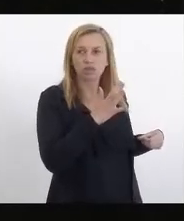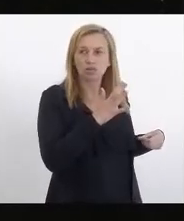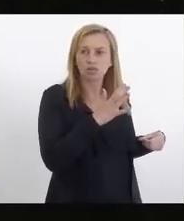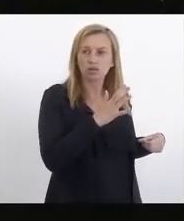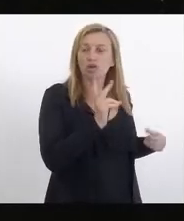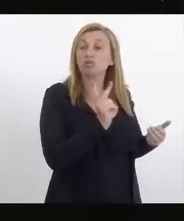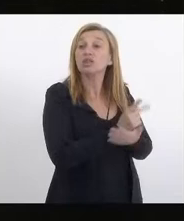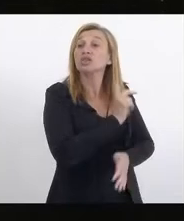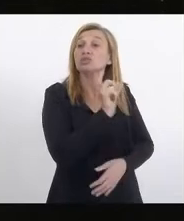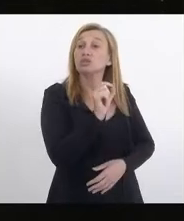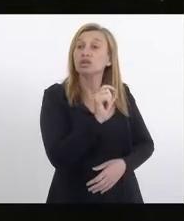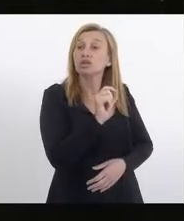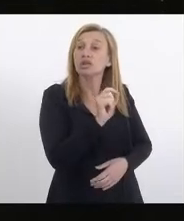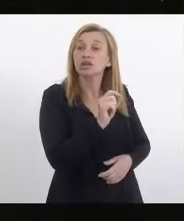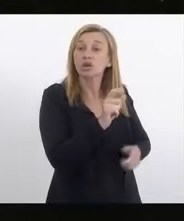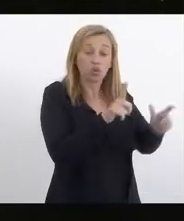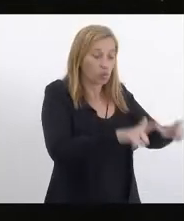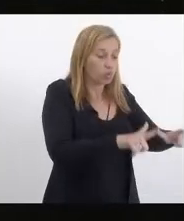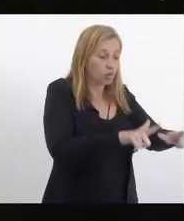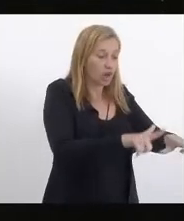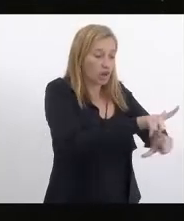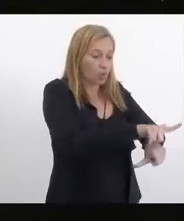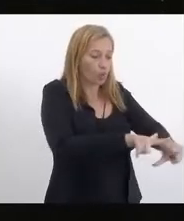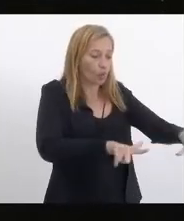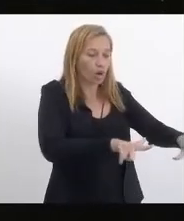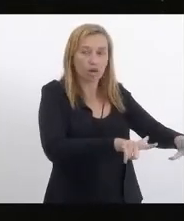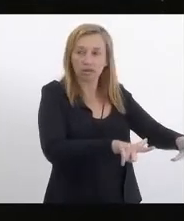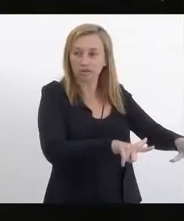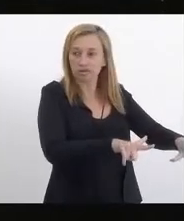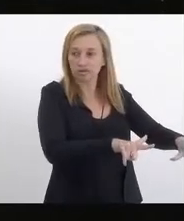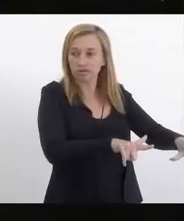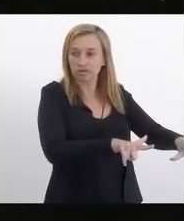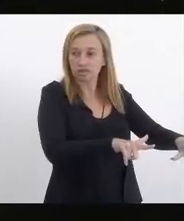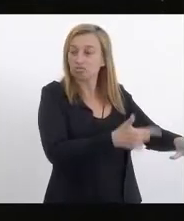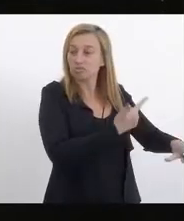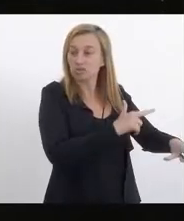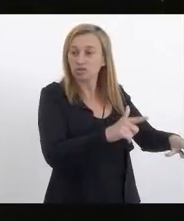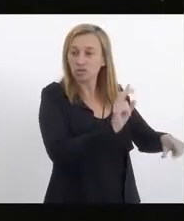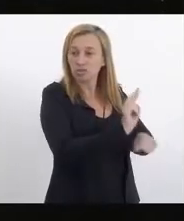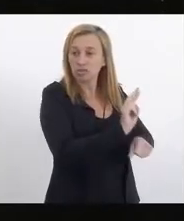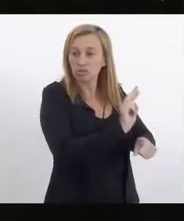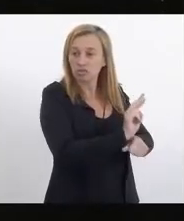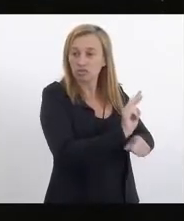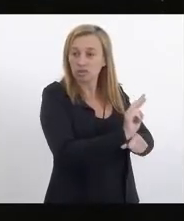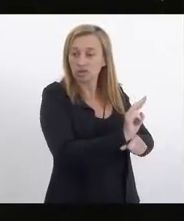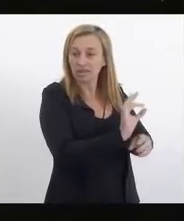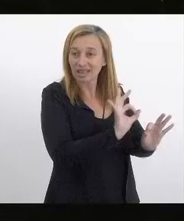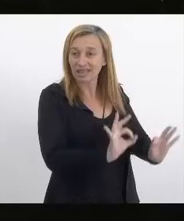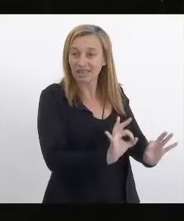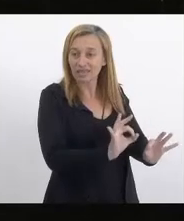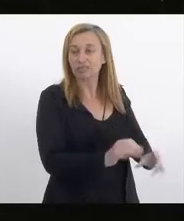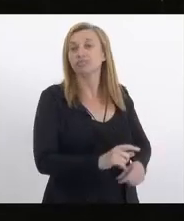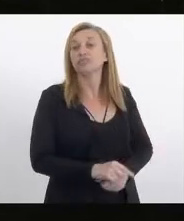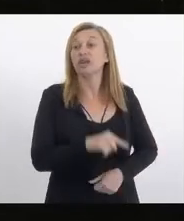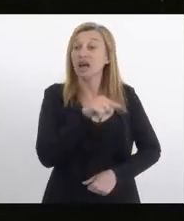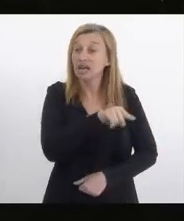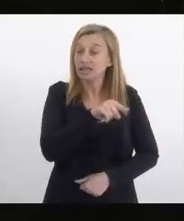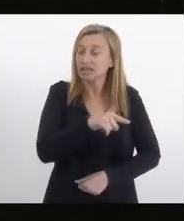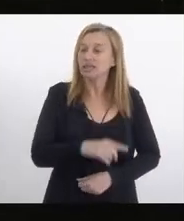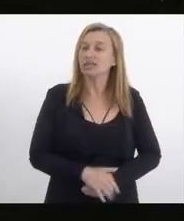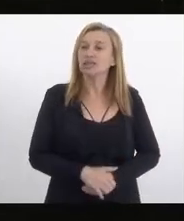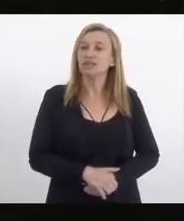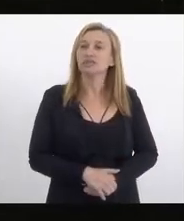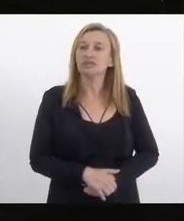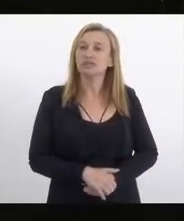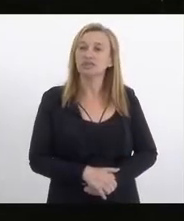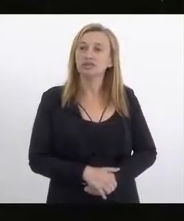aí fica desguarnecida as ruas do nosso Estado. Sem contar que ali está